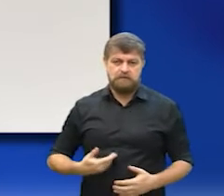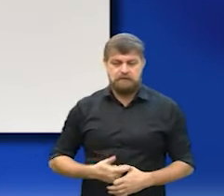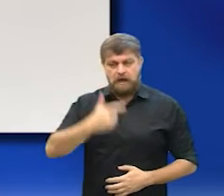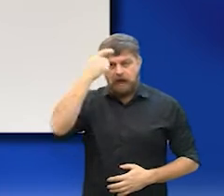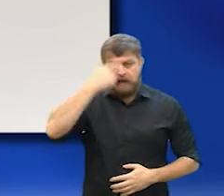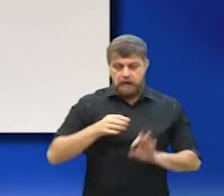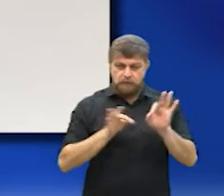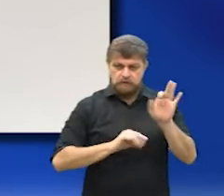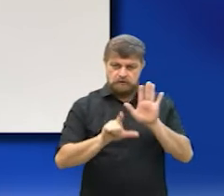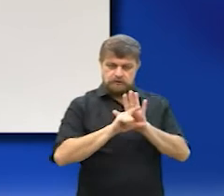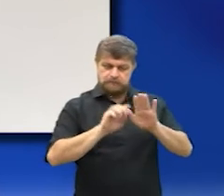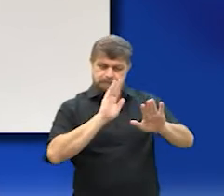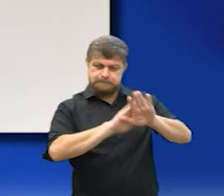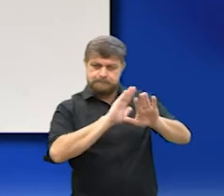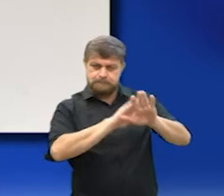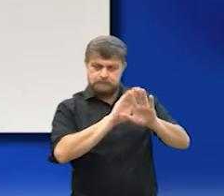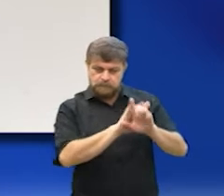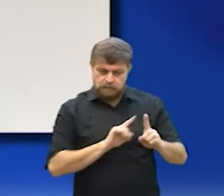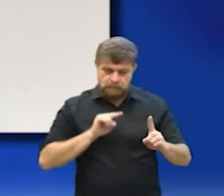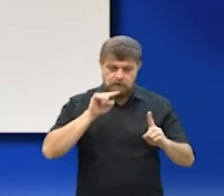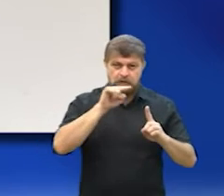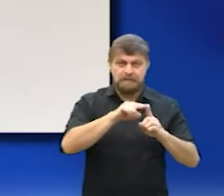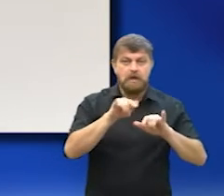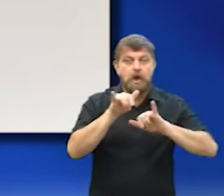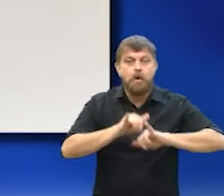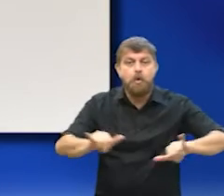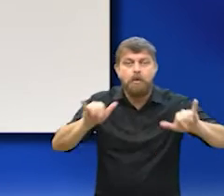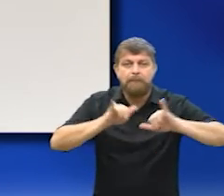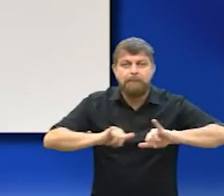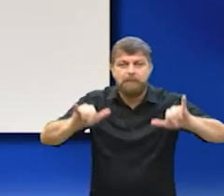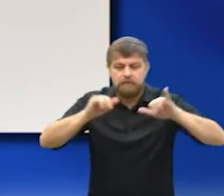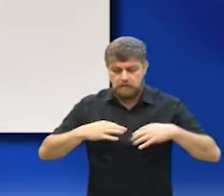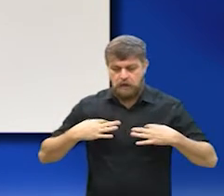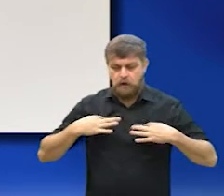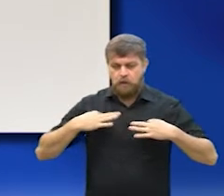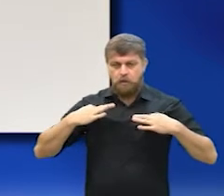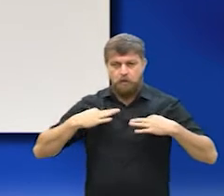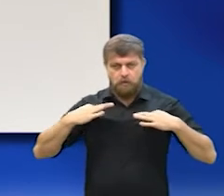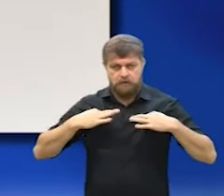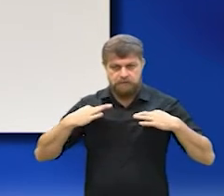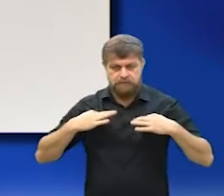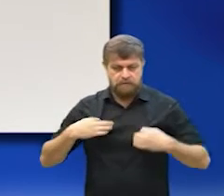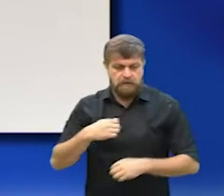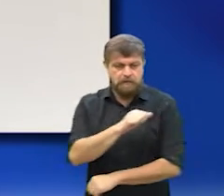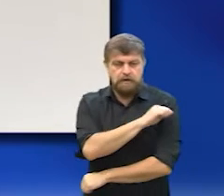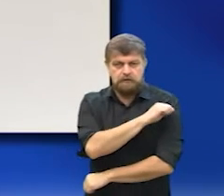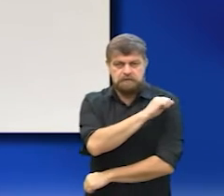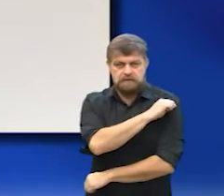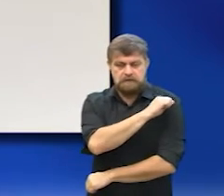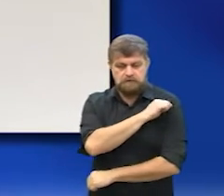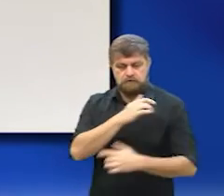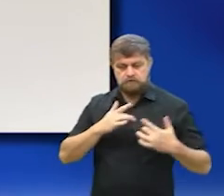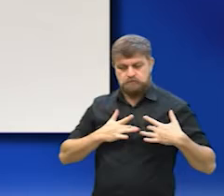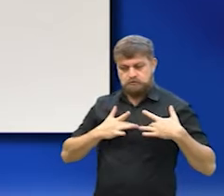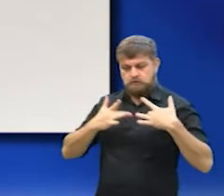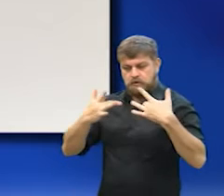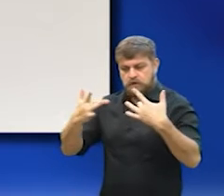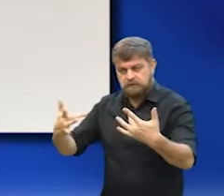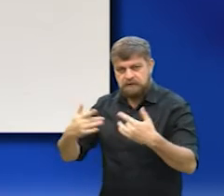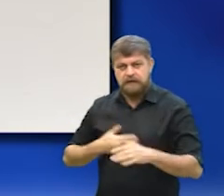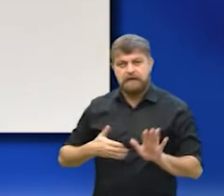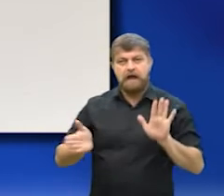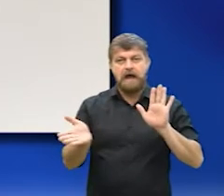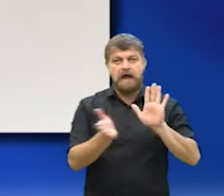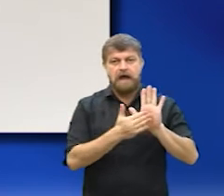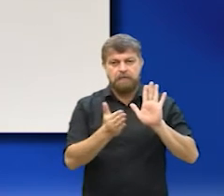ensino. Protocolei um projeto de lei que tem o objetivo de criar um programa chamado Uniforme Escolar Solidário. O objetivo da